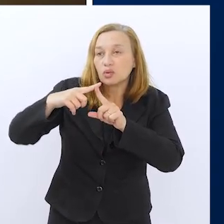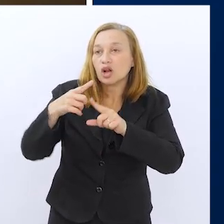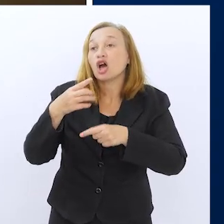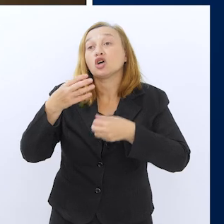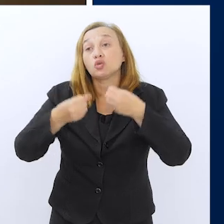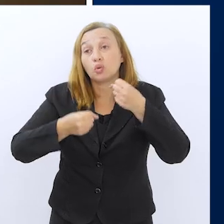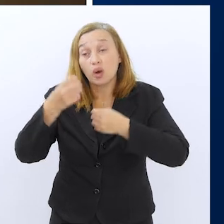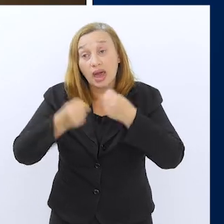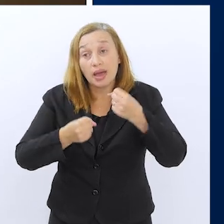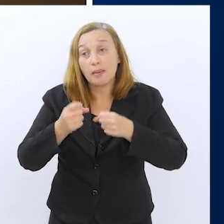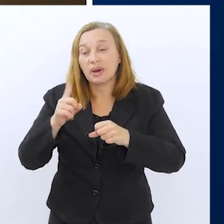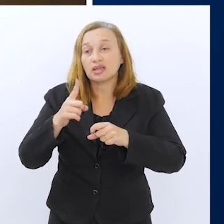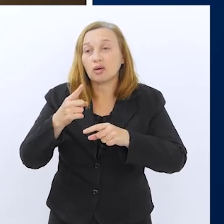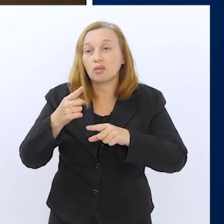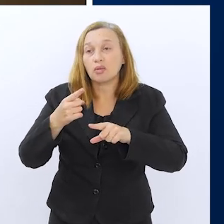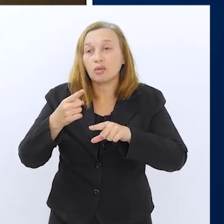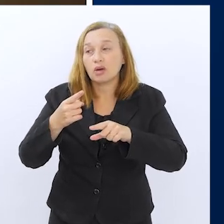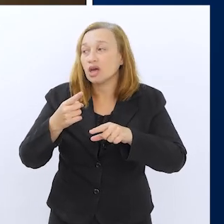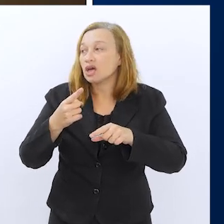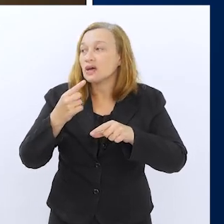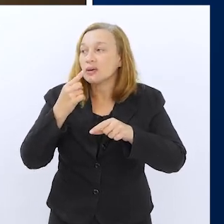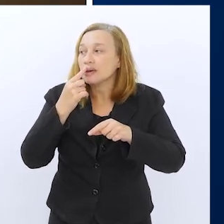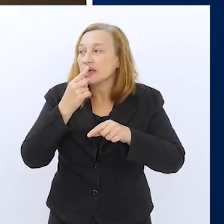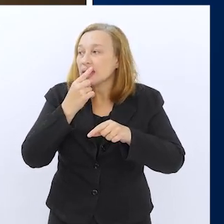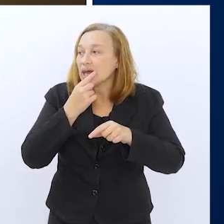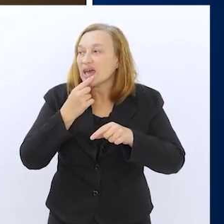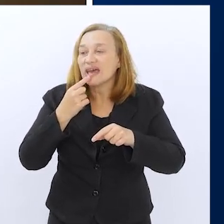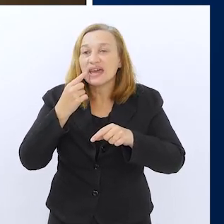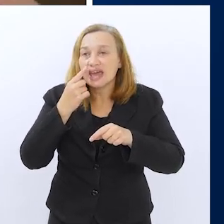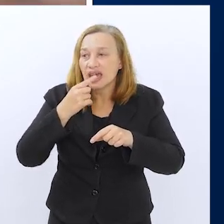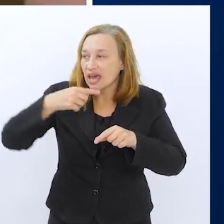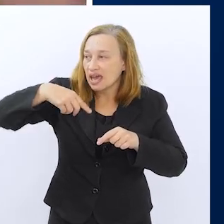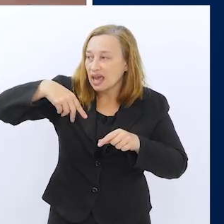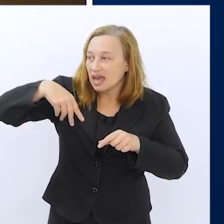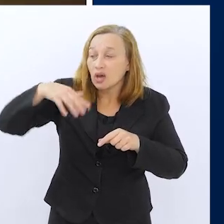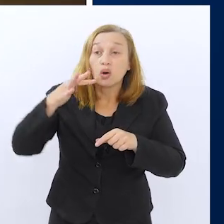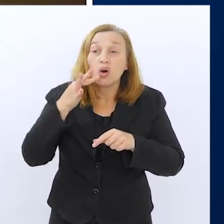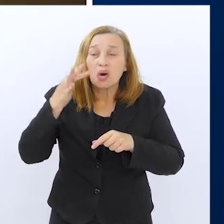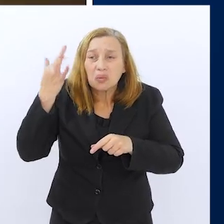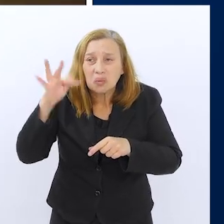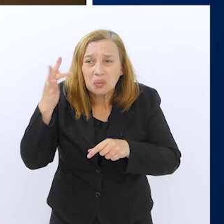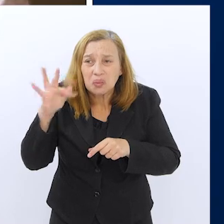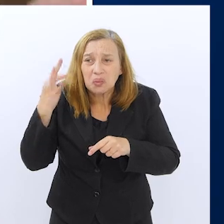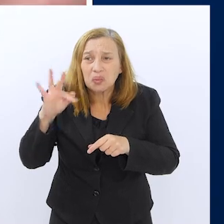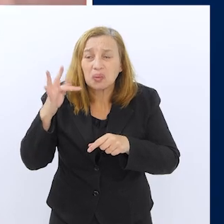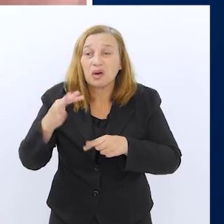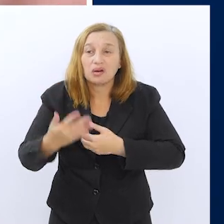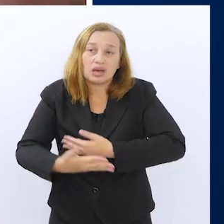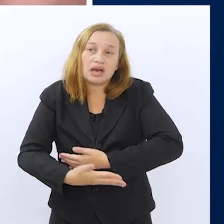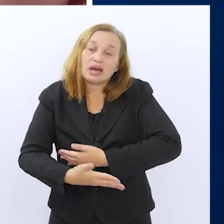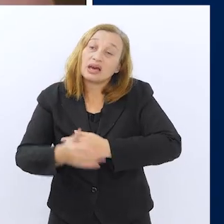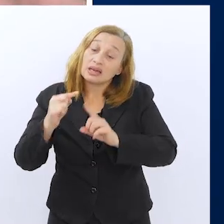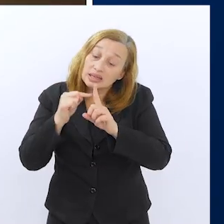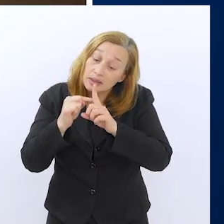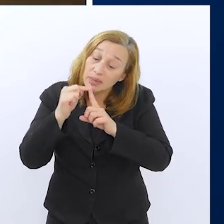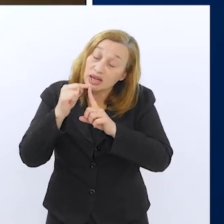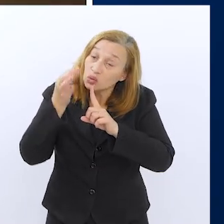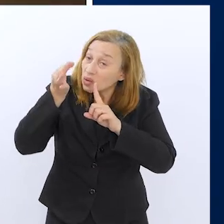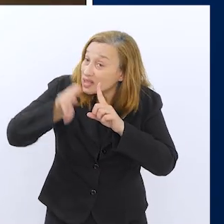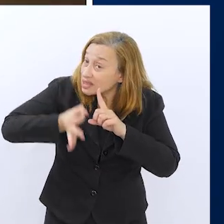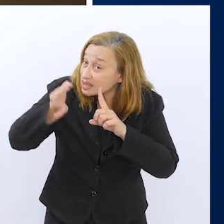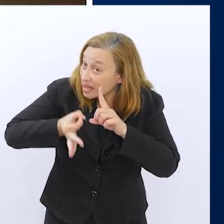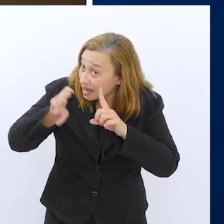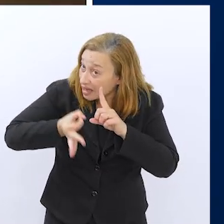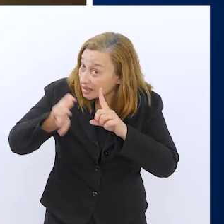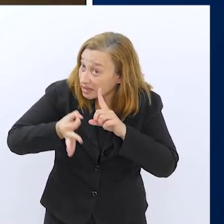está esse leite, né, para você não ter o risco de queimar a boca do bebê, né, e saber se está uma temperatura ambiente, que é a temperatura